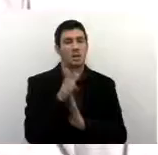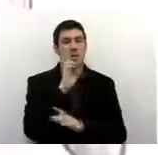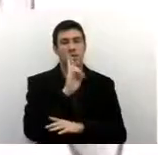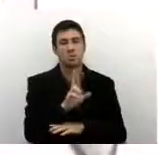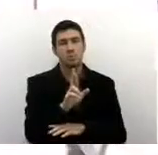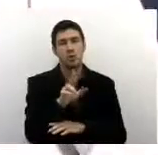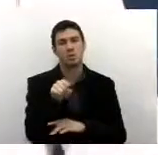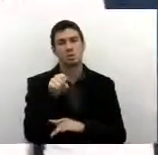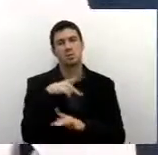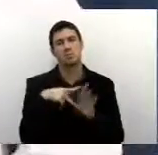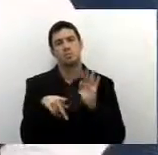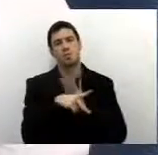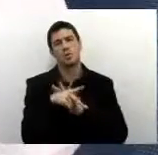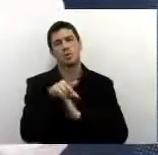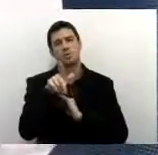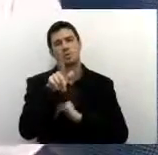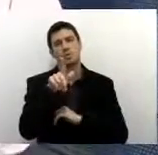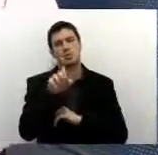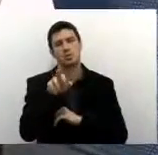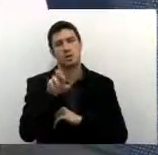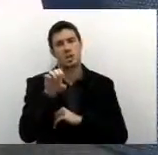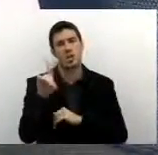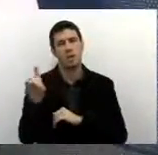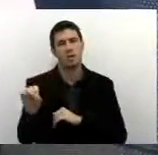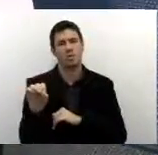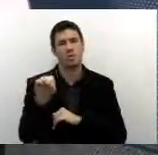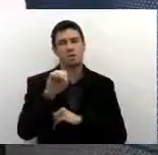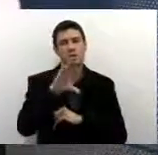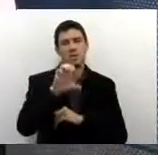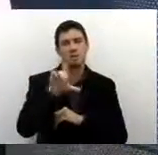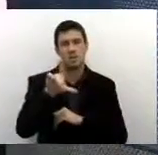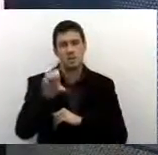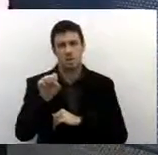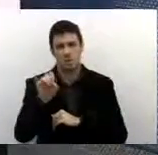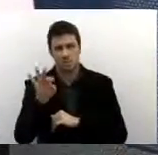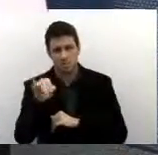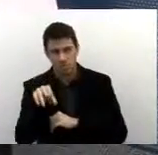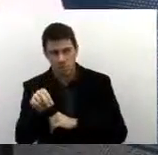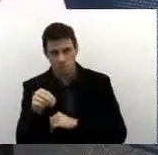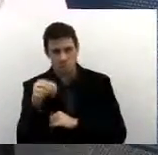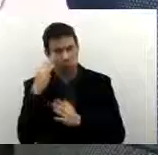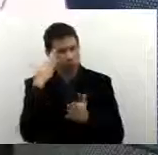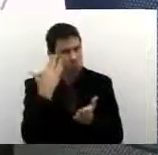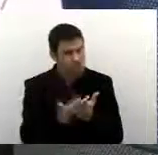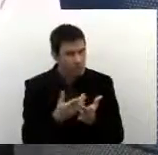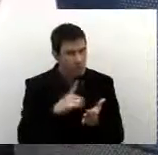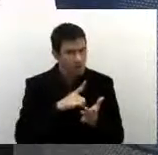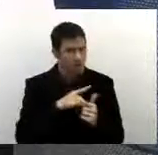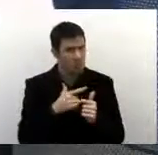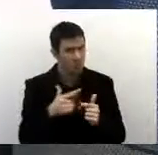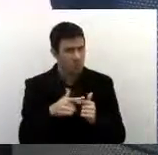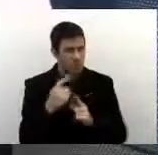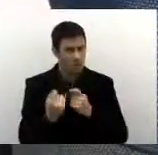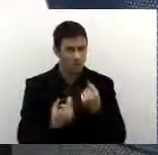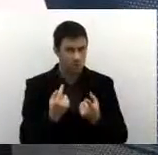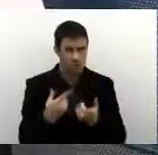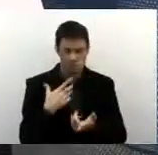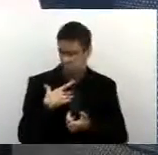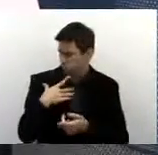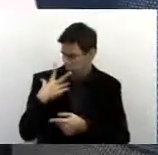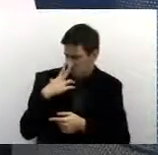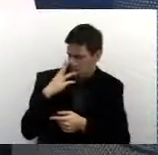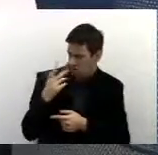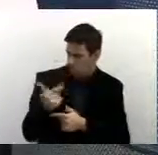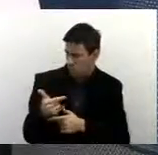perguntei aqui ao vereador Geraldo Celestino do PSDB se ele acreditava que houve algum ferimento ao regimento interno, e ele acredita que sim. Você pensa assim também ou não?